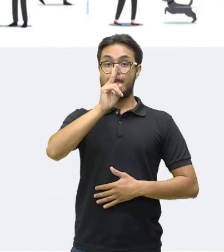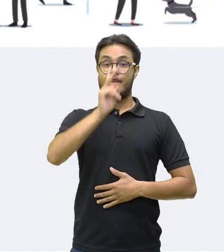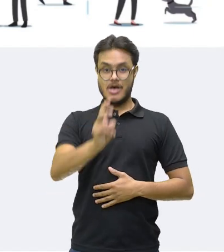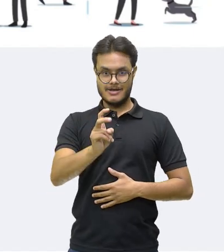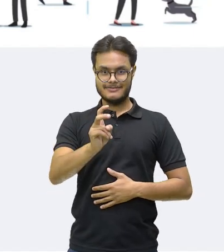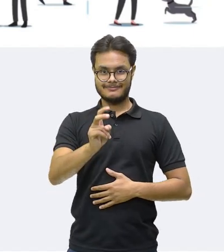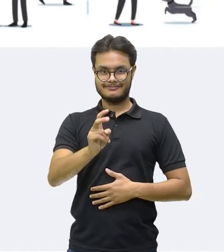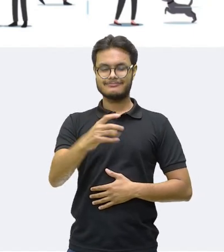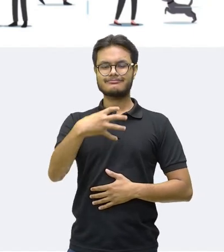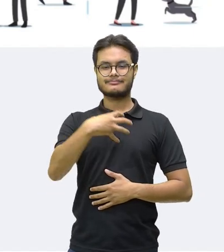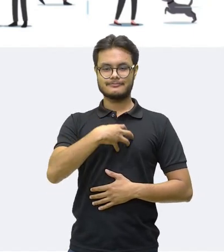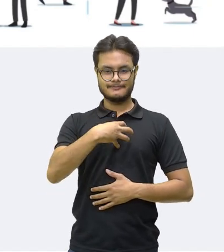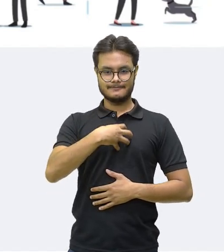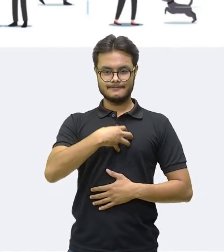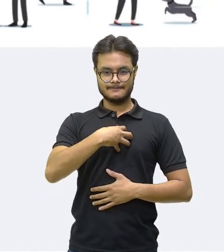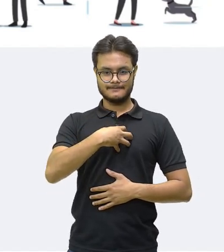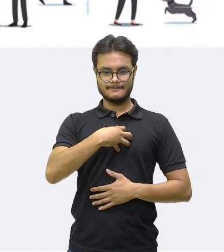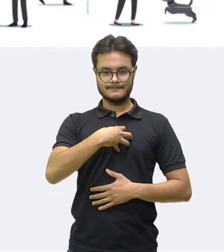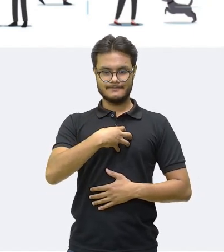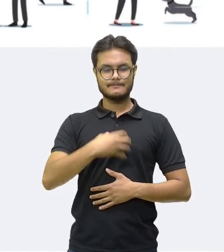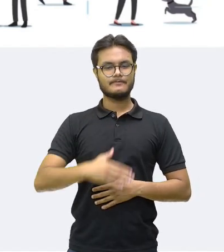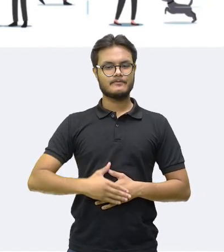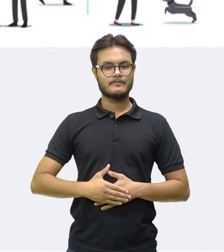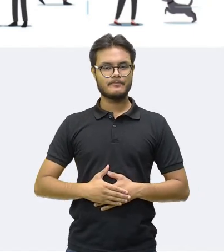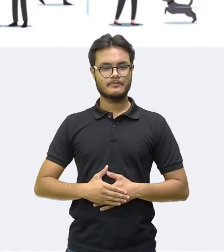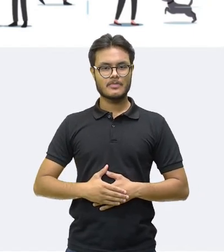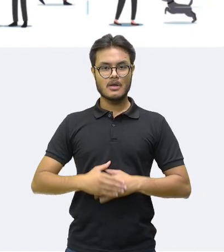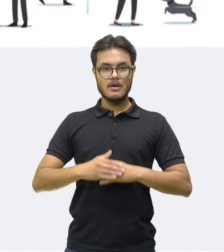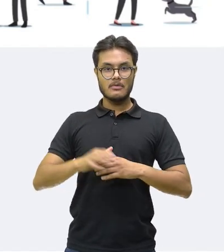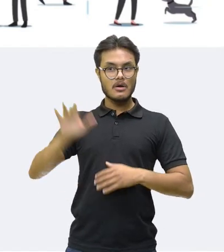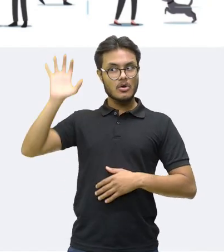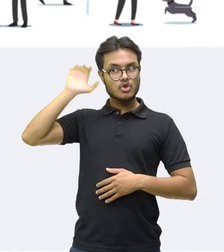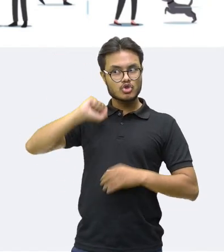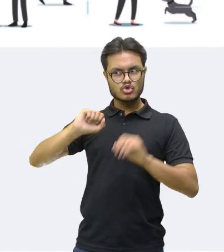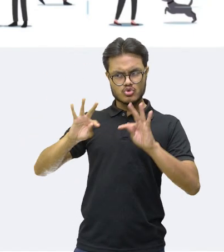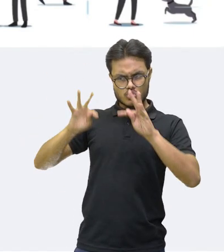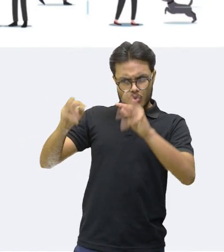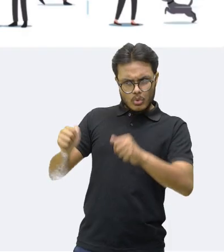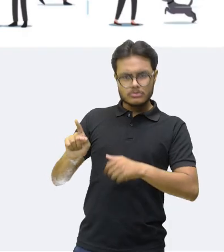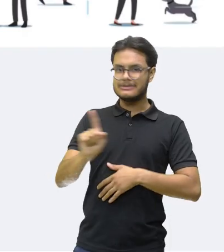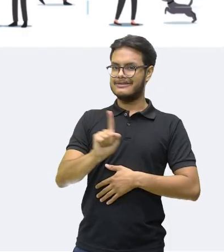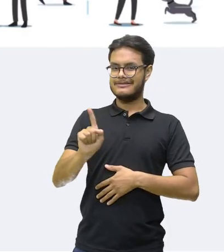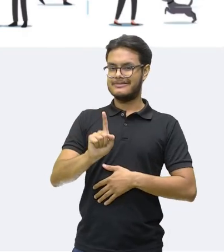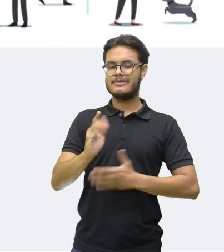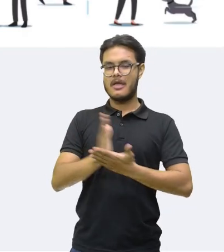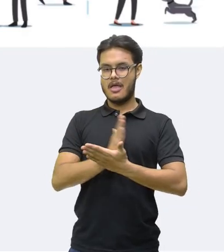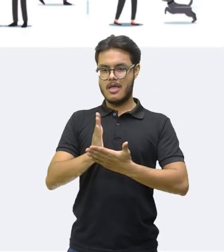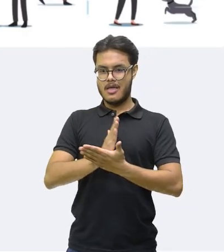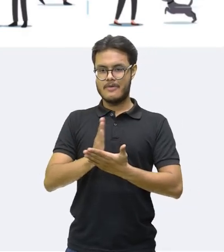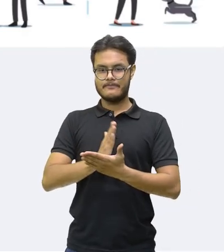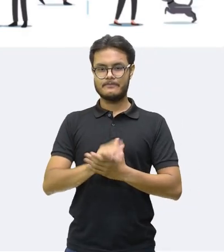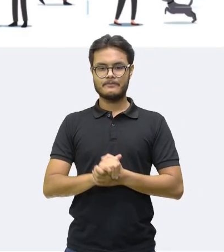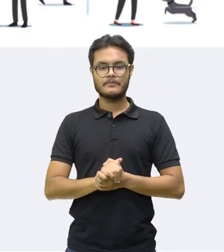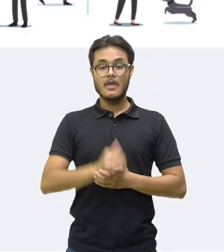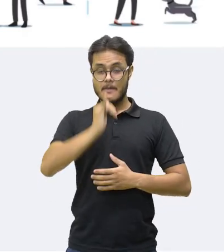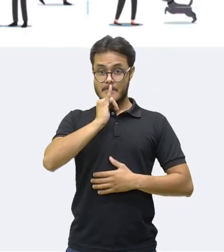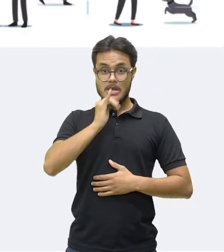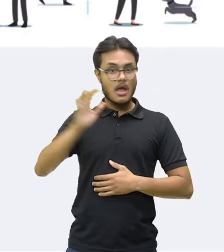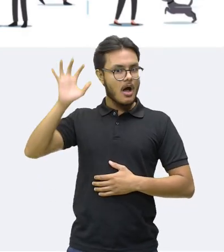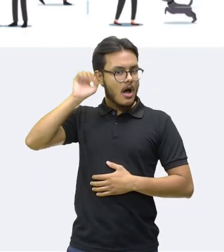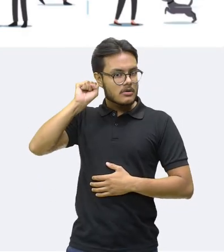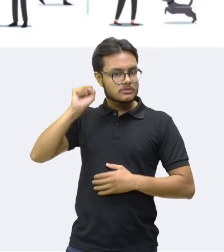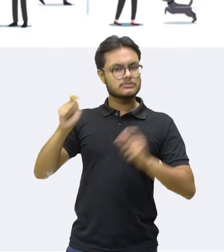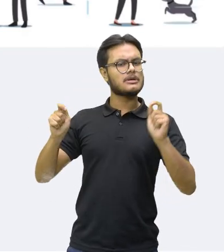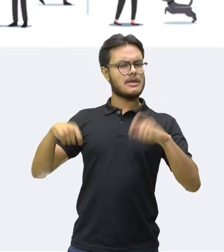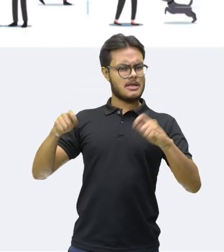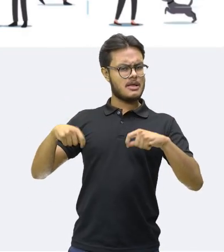ter que lembrar que você ouve alguns sons, mas não ouve todos, beleza? Nessa figura, o que nós temos? O som audível na faixa